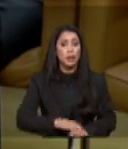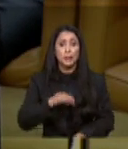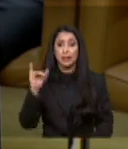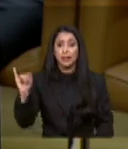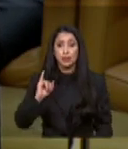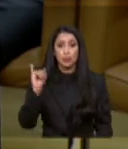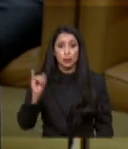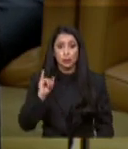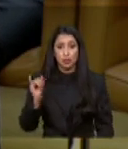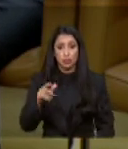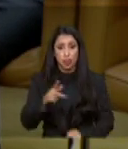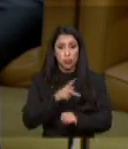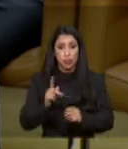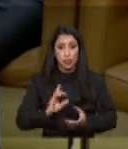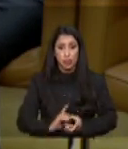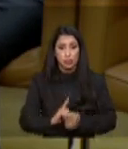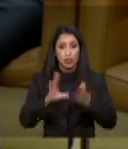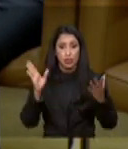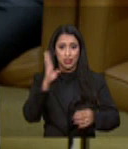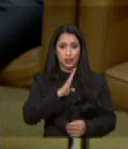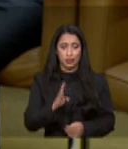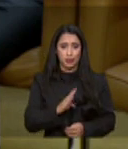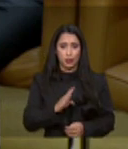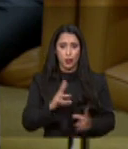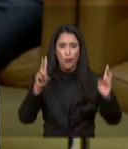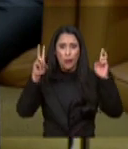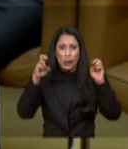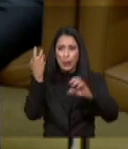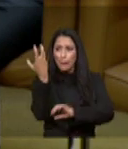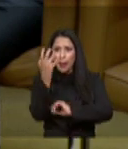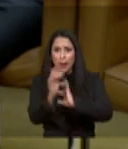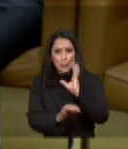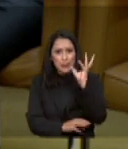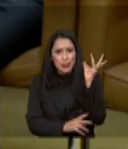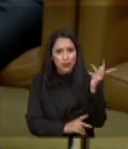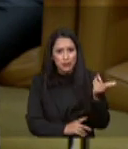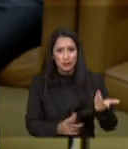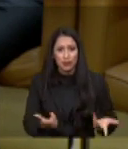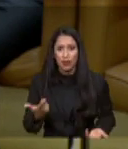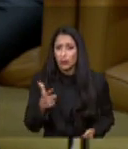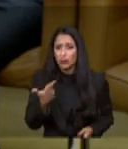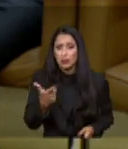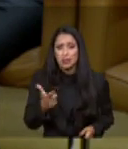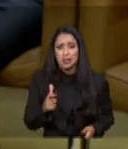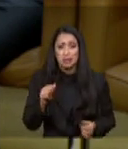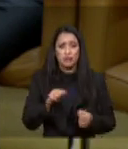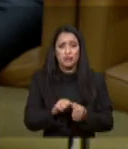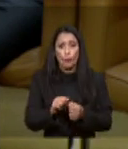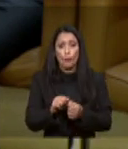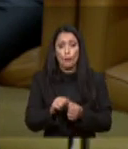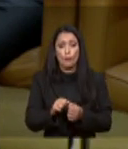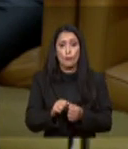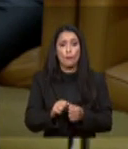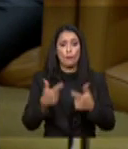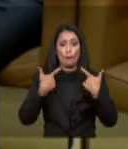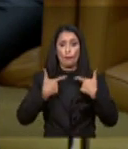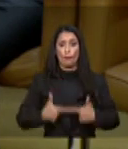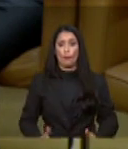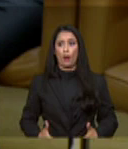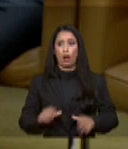Brasileiro. A atuação em matéria ambiental é ineficiente porque tem sido parcial,